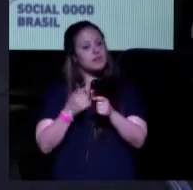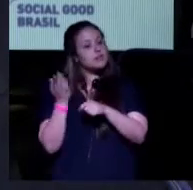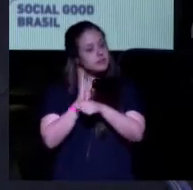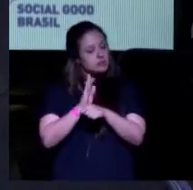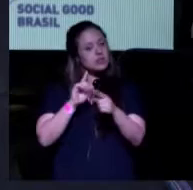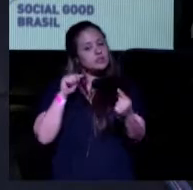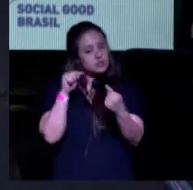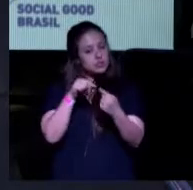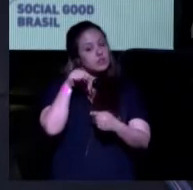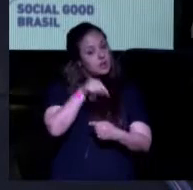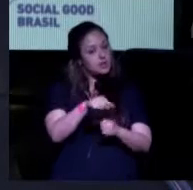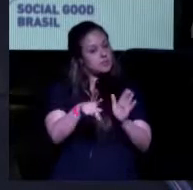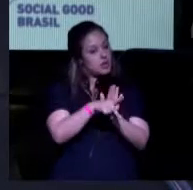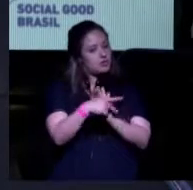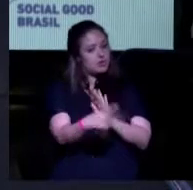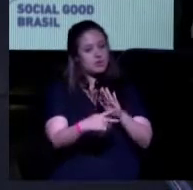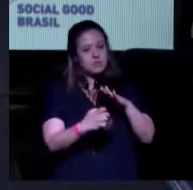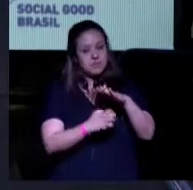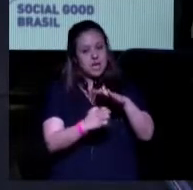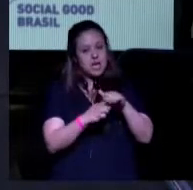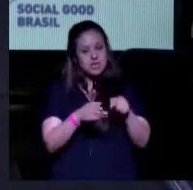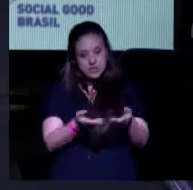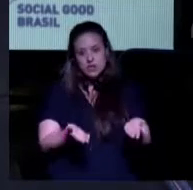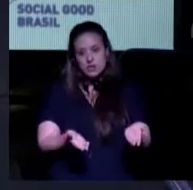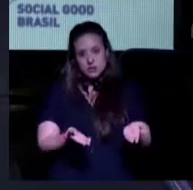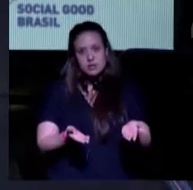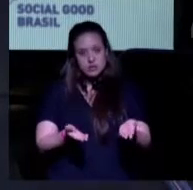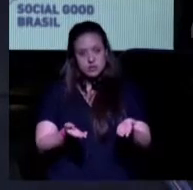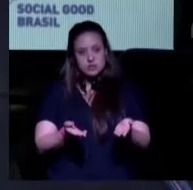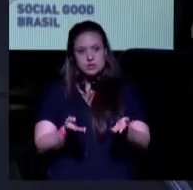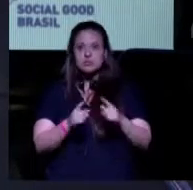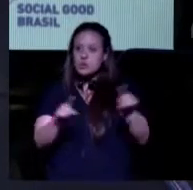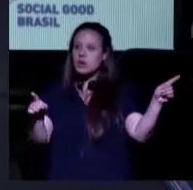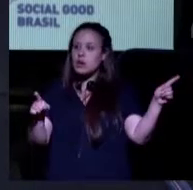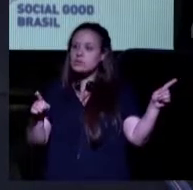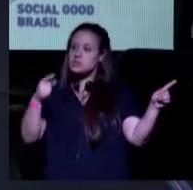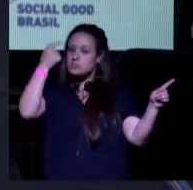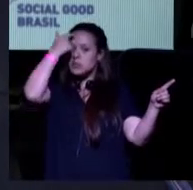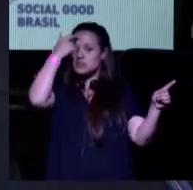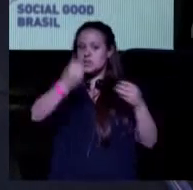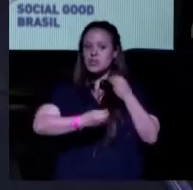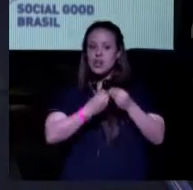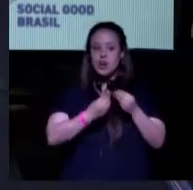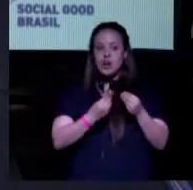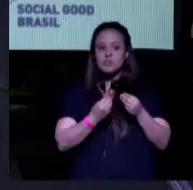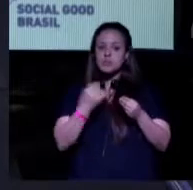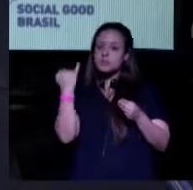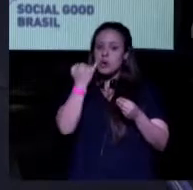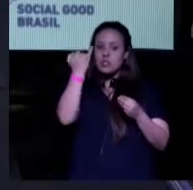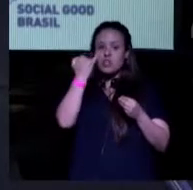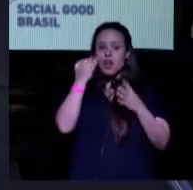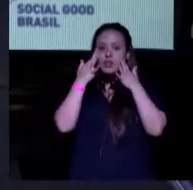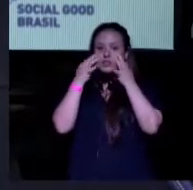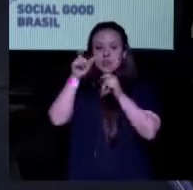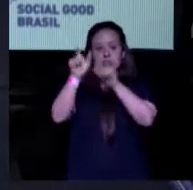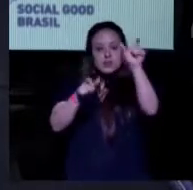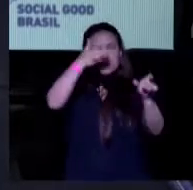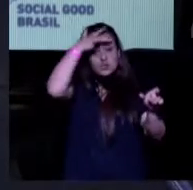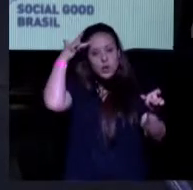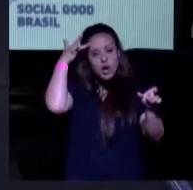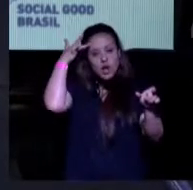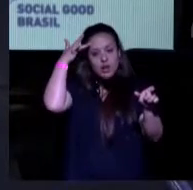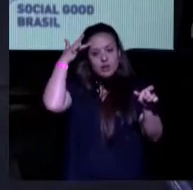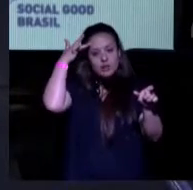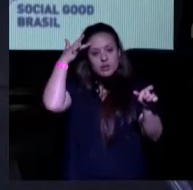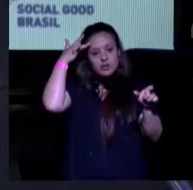pra mim essa essa coragem capacidade de fazer isso e ainda olhando com os desafios atuais do presente na inovação quem nós somos só eu e você